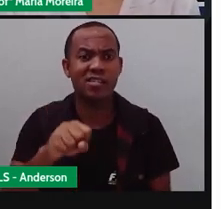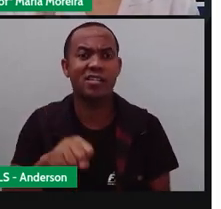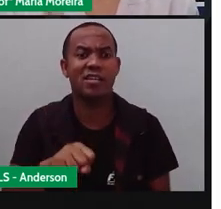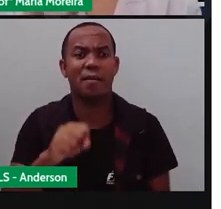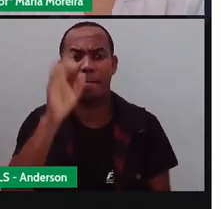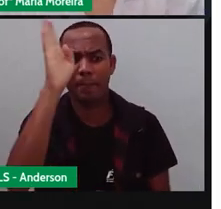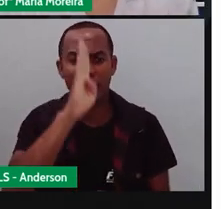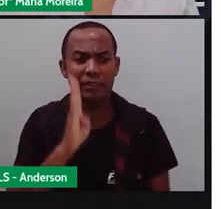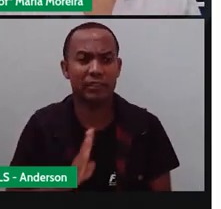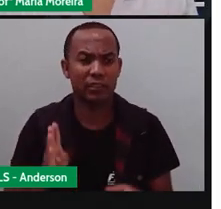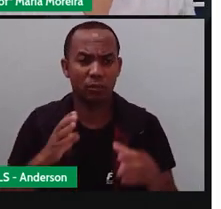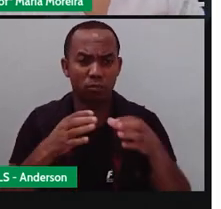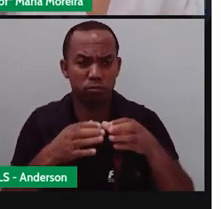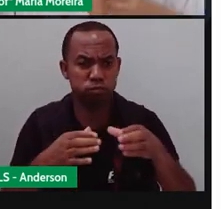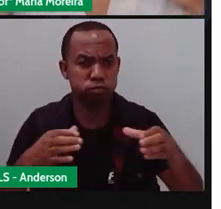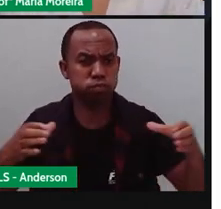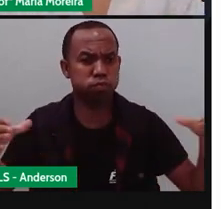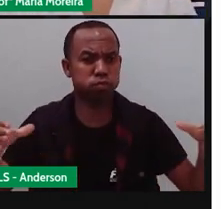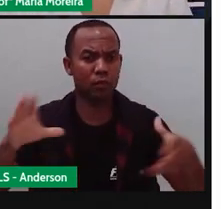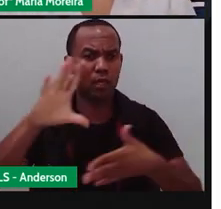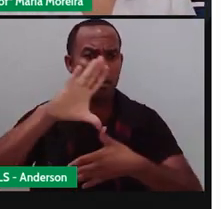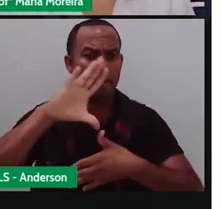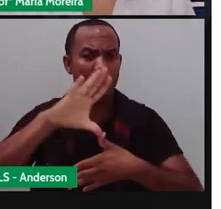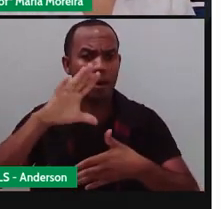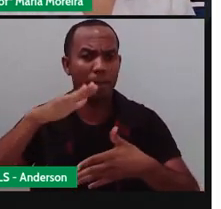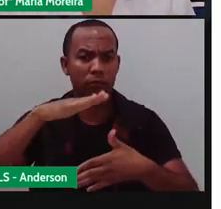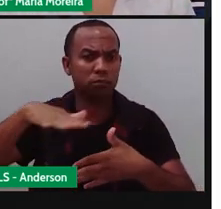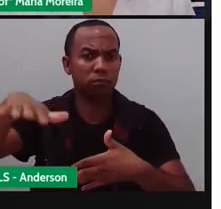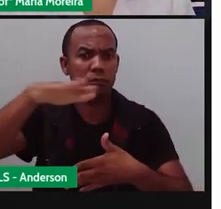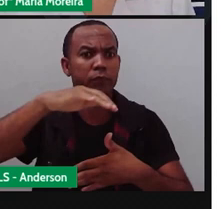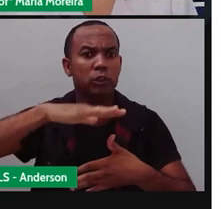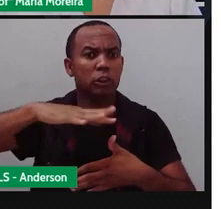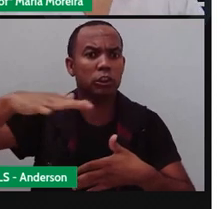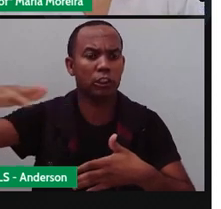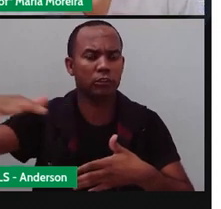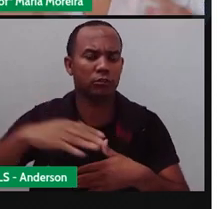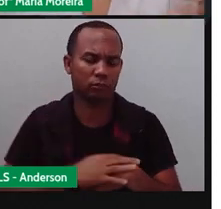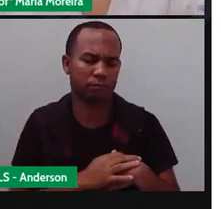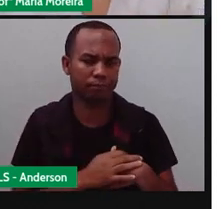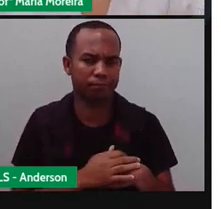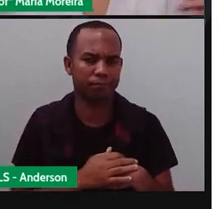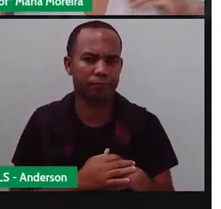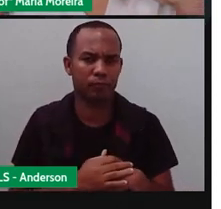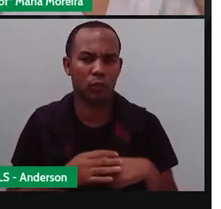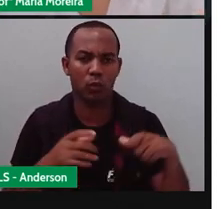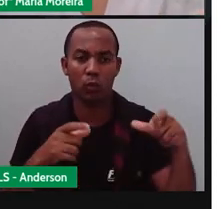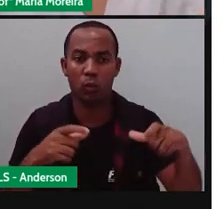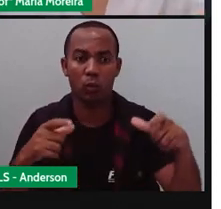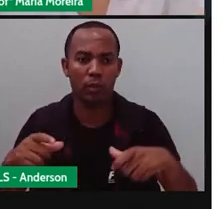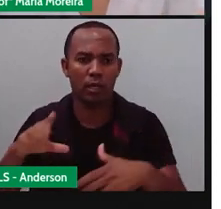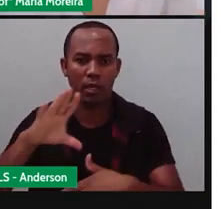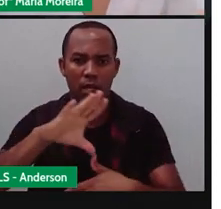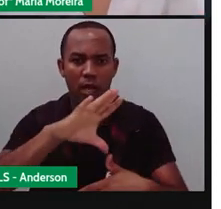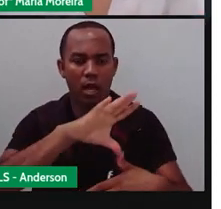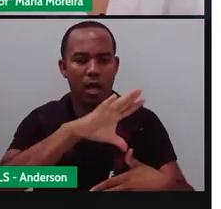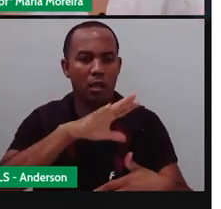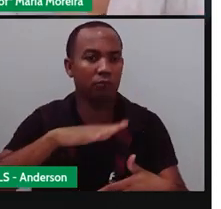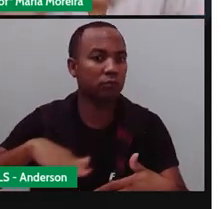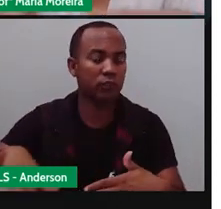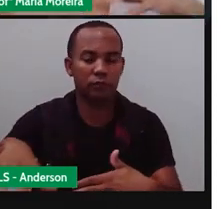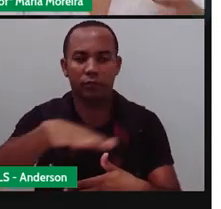né Tem uns grandes dificuldades nesse transporte perto e é pr tutorial eh Terra